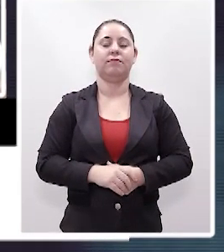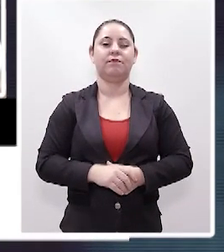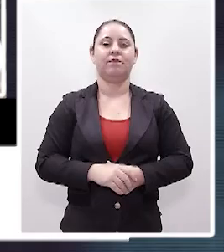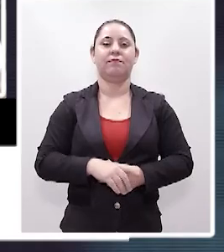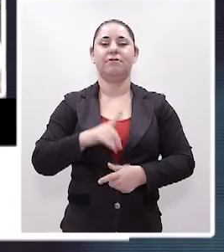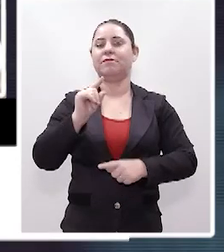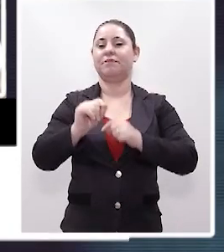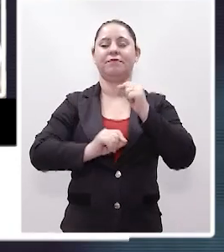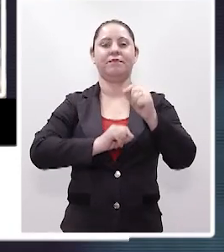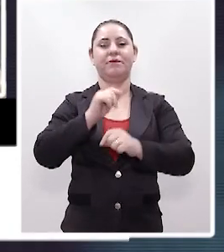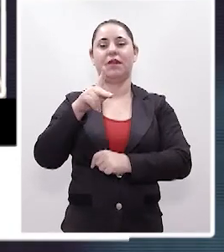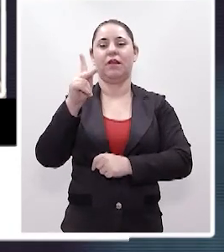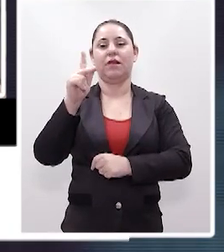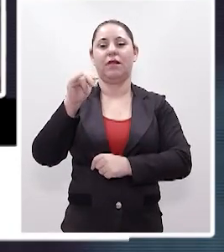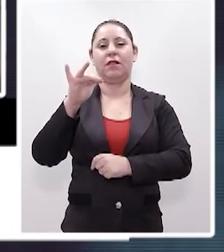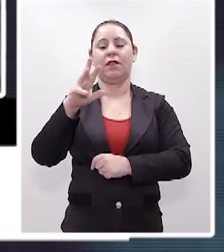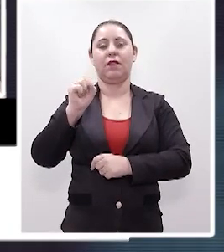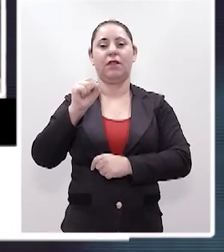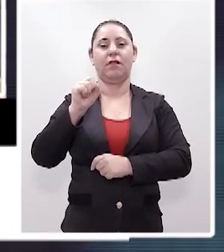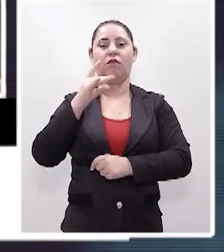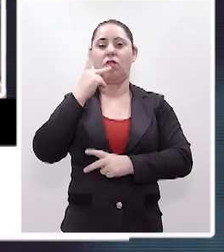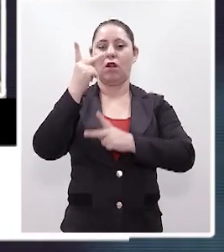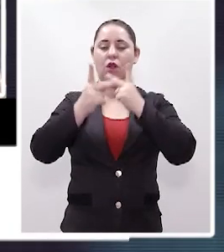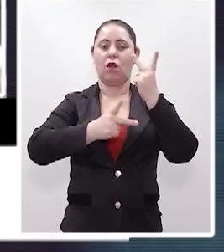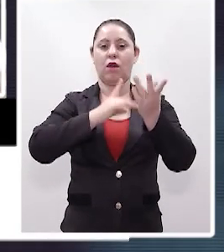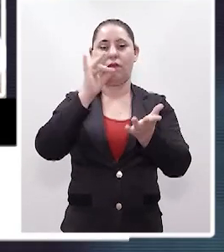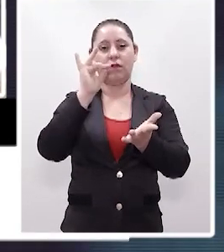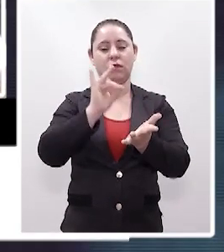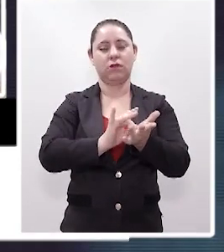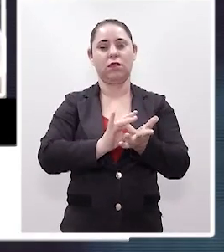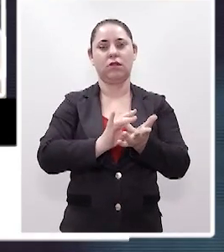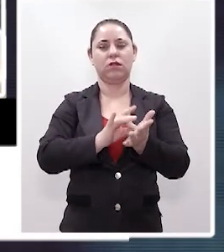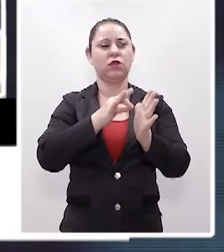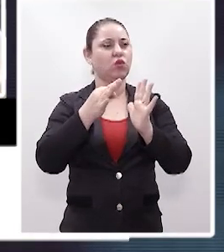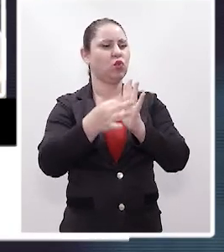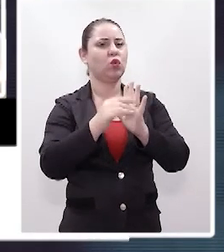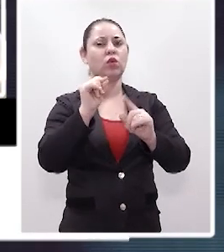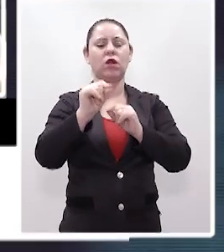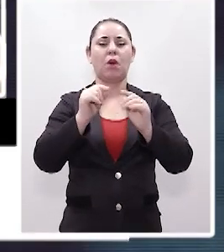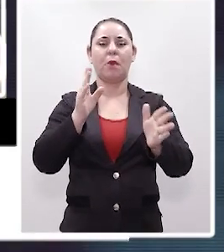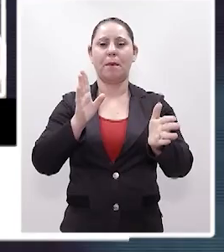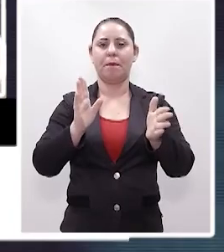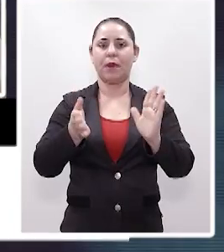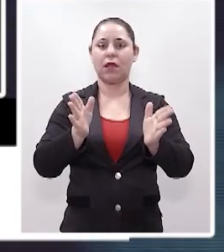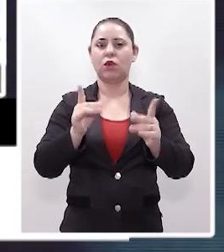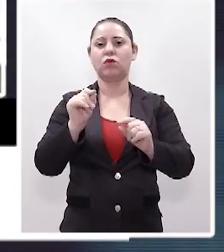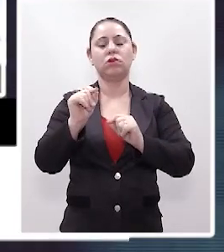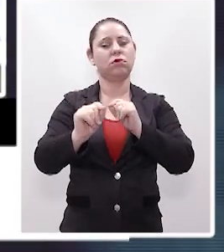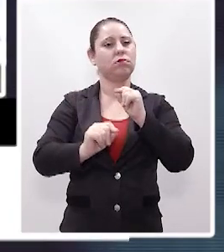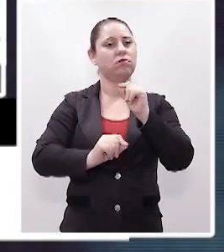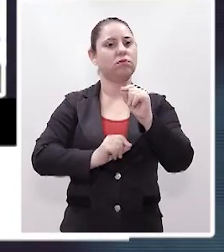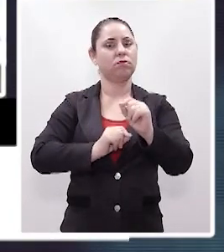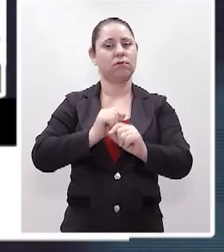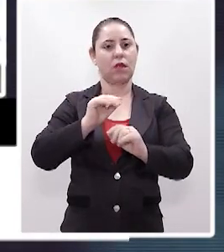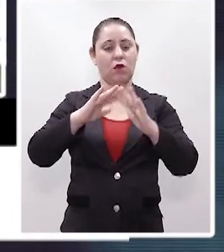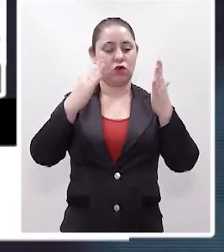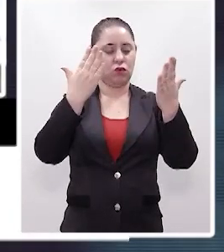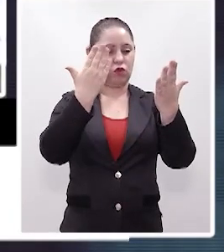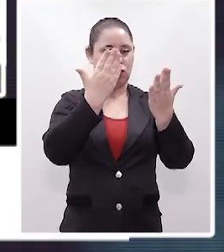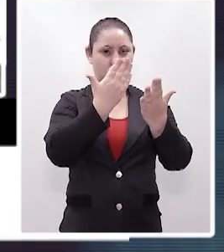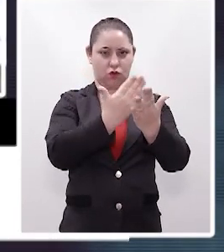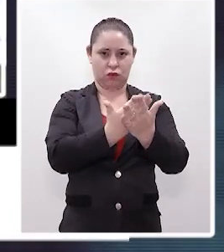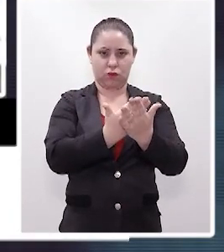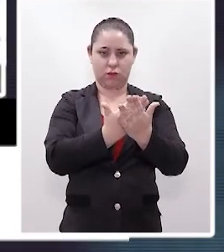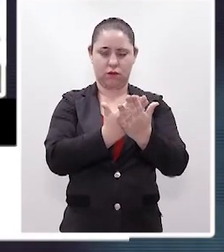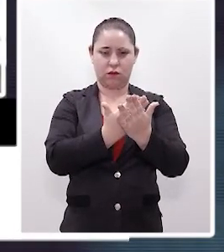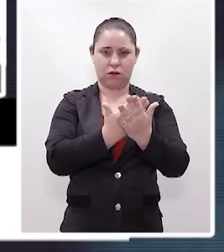Esse cenário aí que a Karine falou, ele é muito real. E a Karine citou uma coisa interessante, que existiu um período em que das escolas